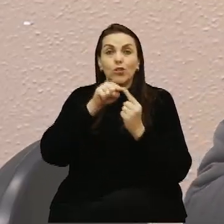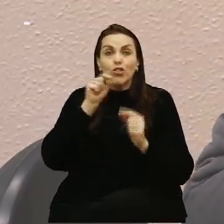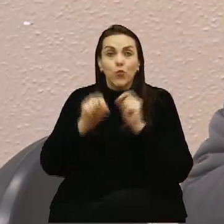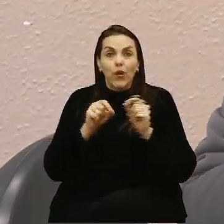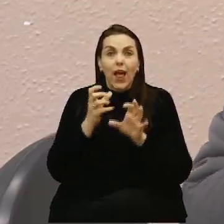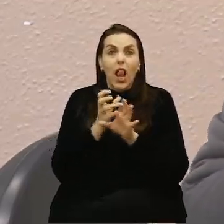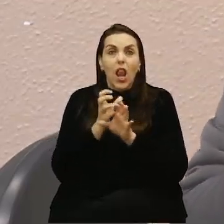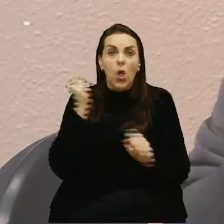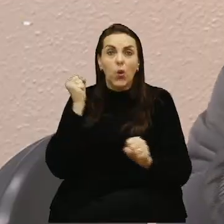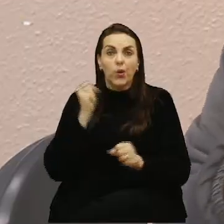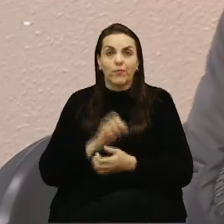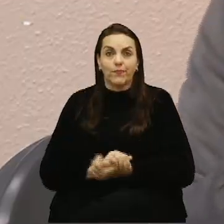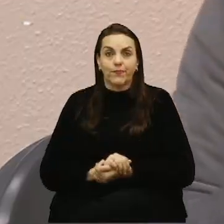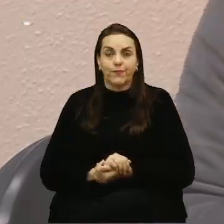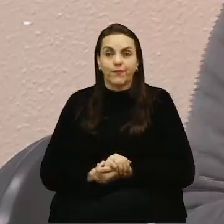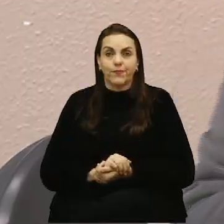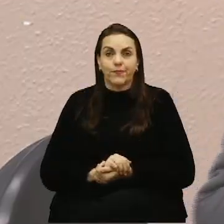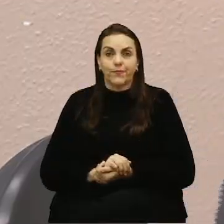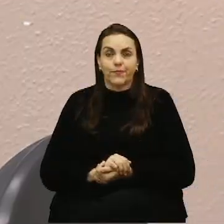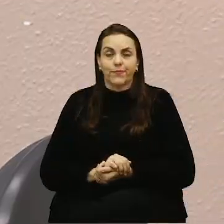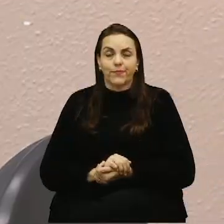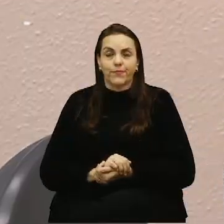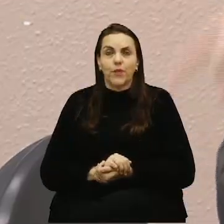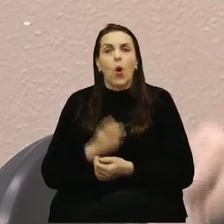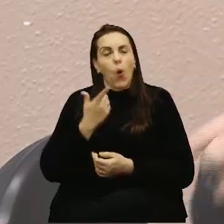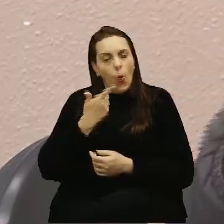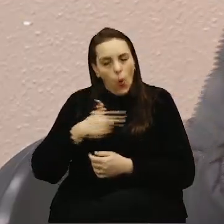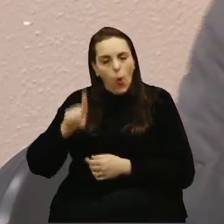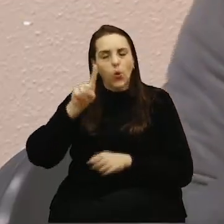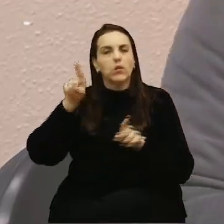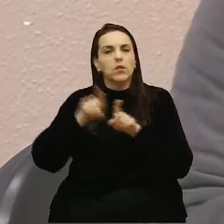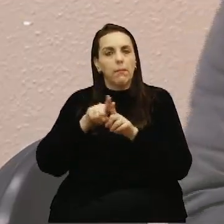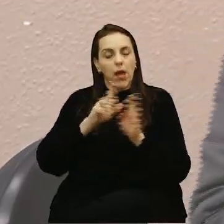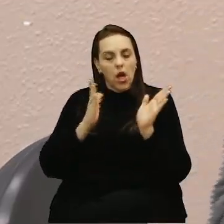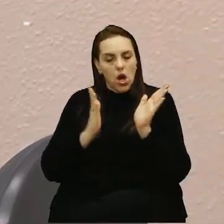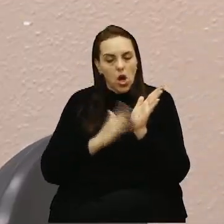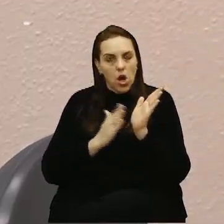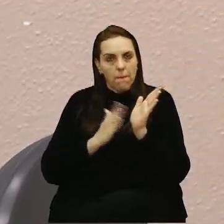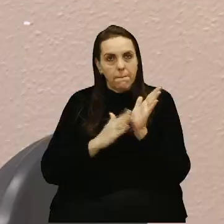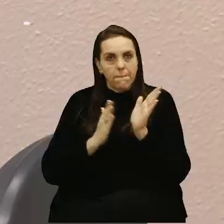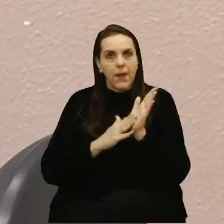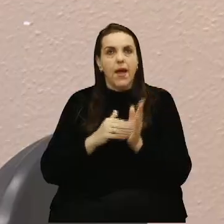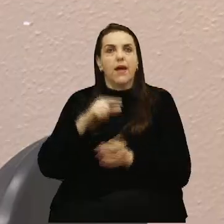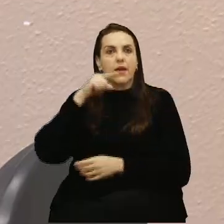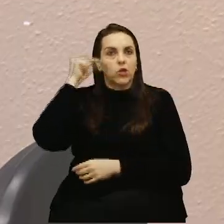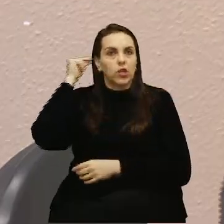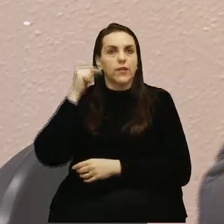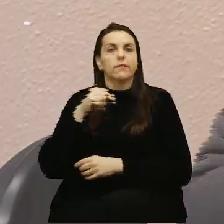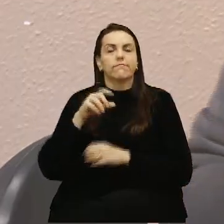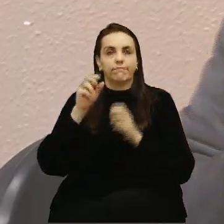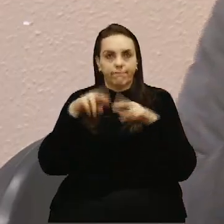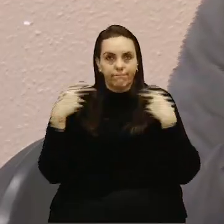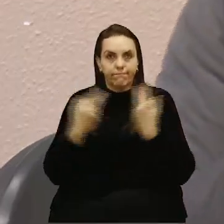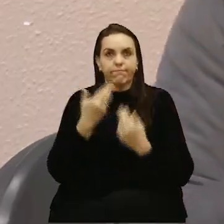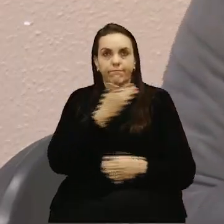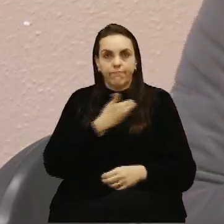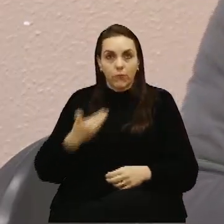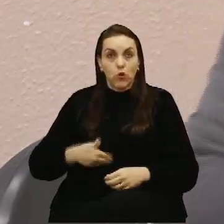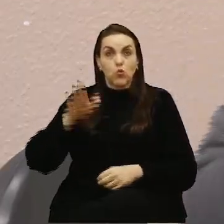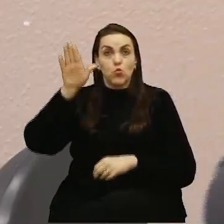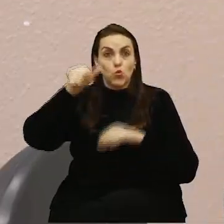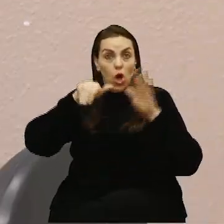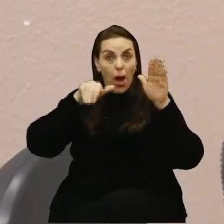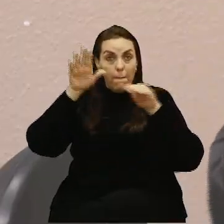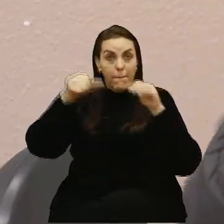lucro. E aí, outro fator que a gente precisa cobrar, vereadora Aldonei, na audiência pública, chamar as lideranças